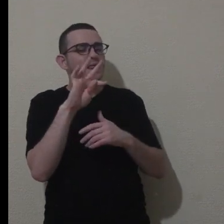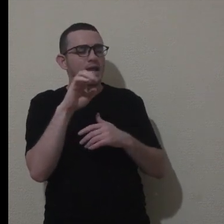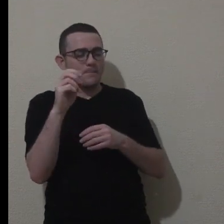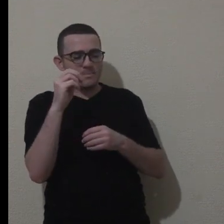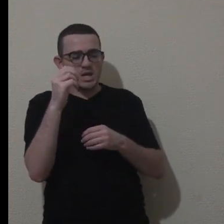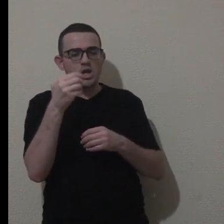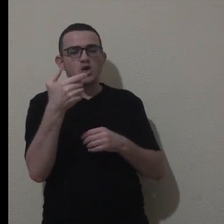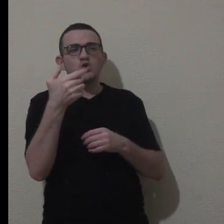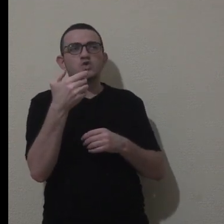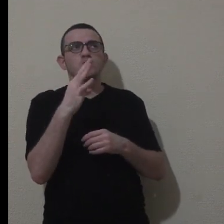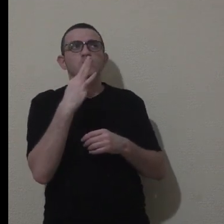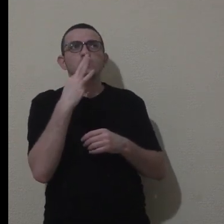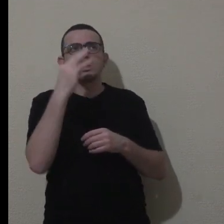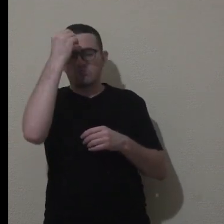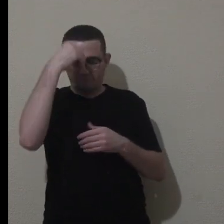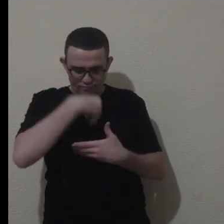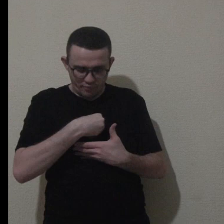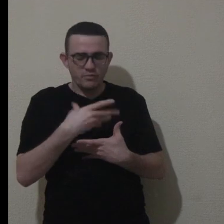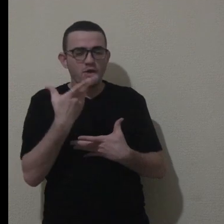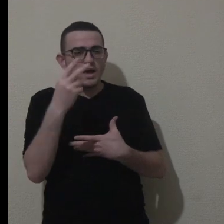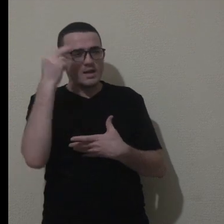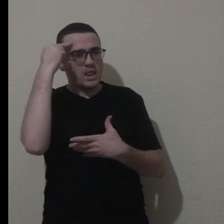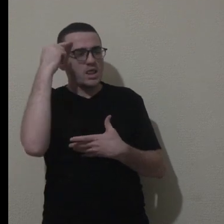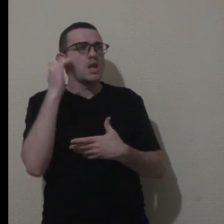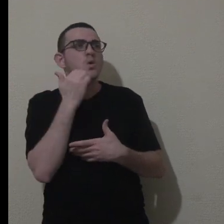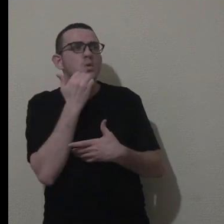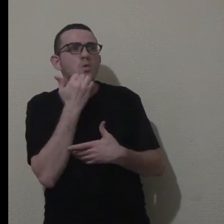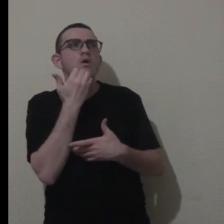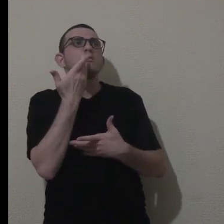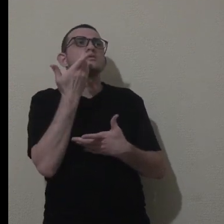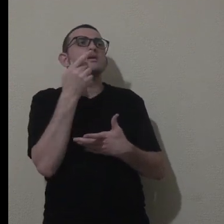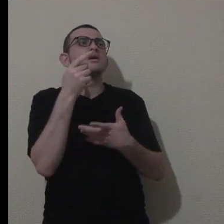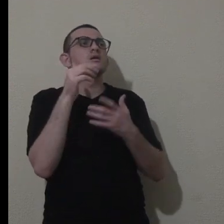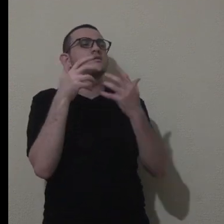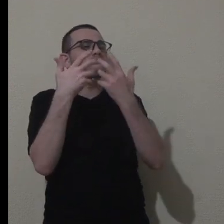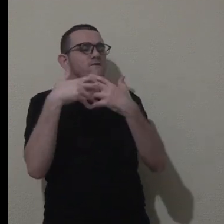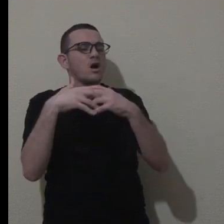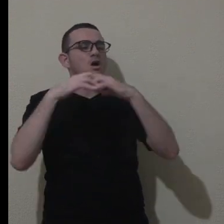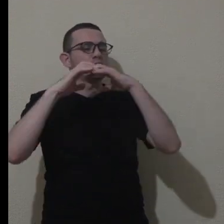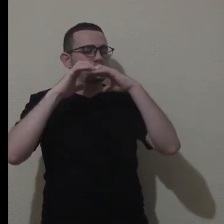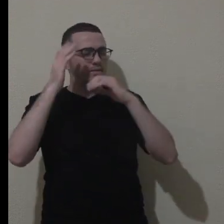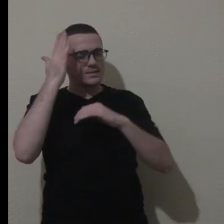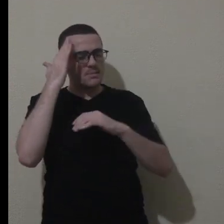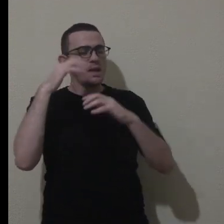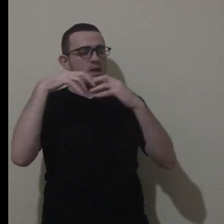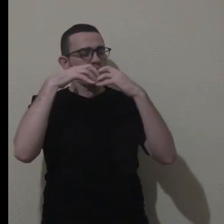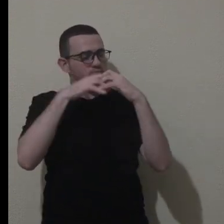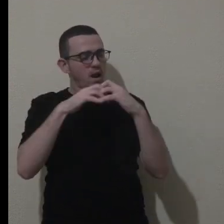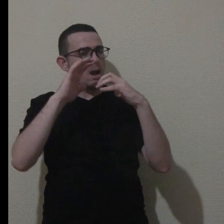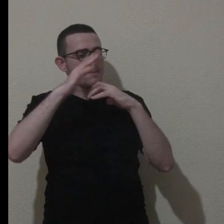no sentido de autoconhecer neurologicamente, a neurociência funcional da pessoa, saber que o lobo frontal dela pode